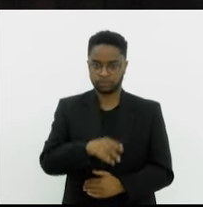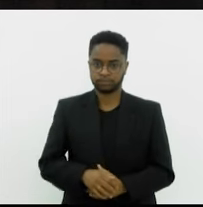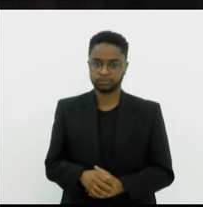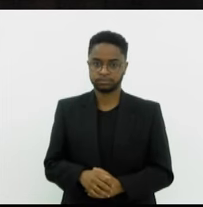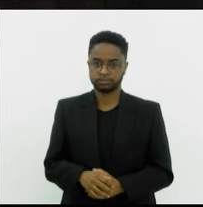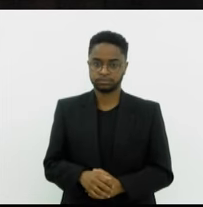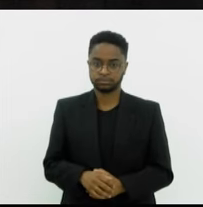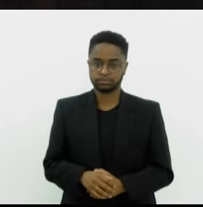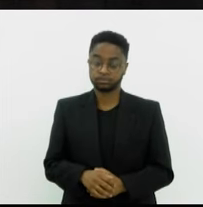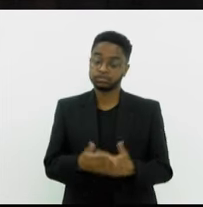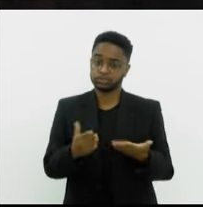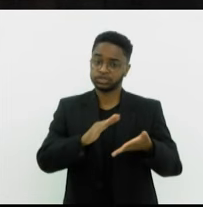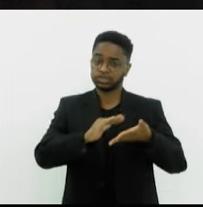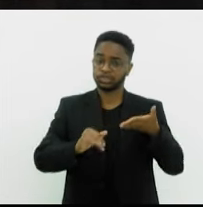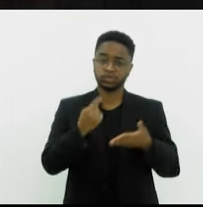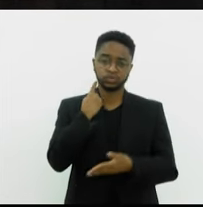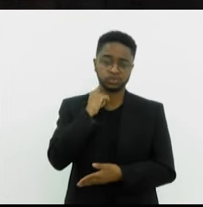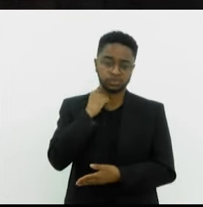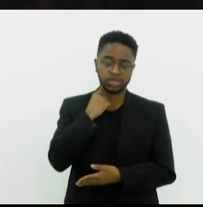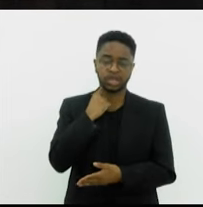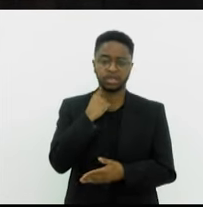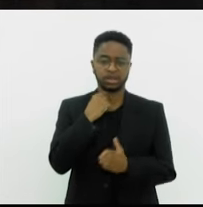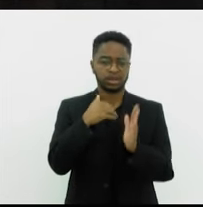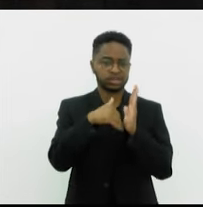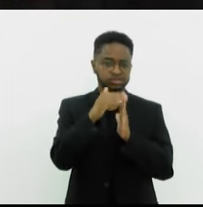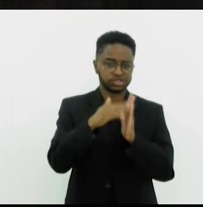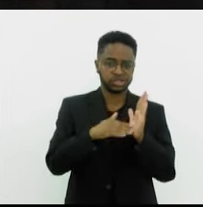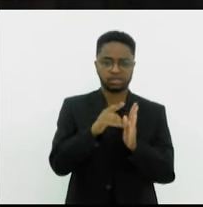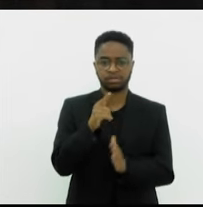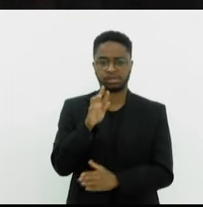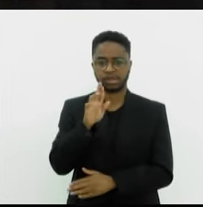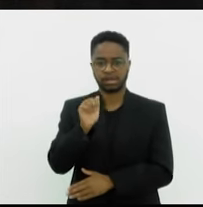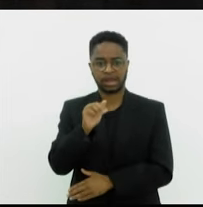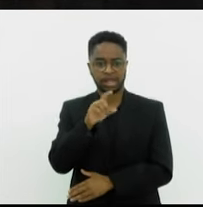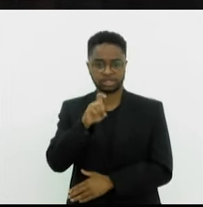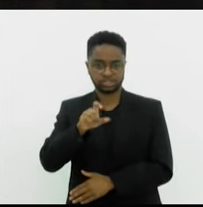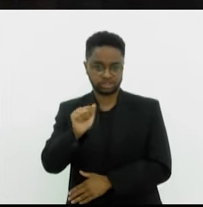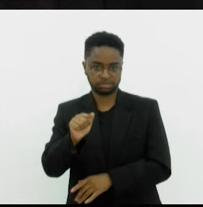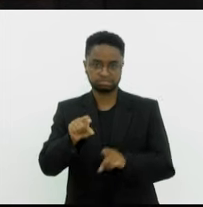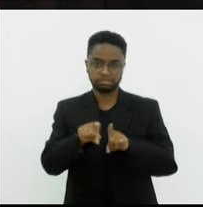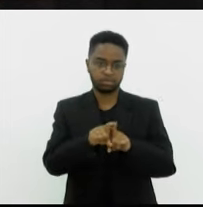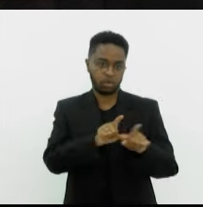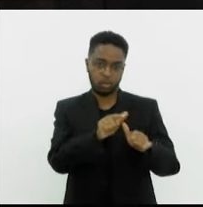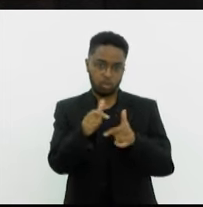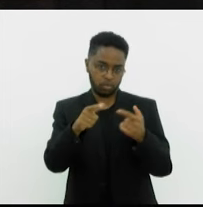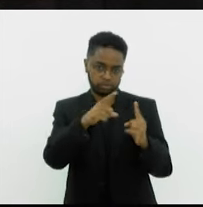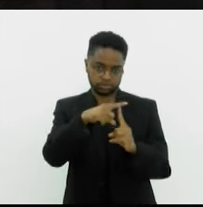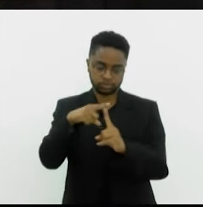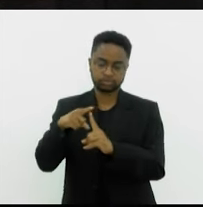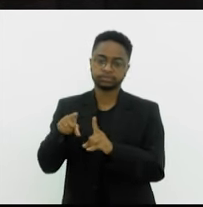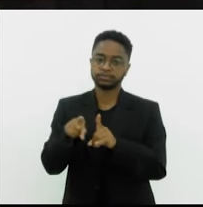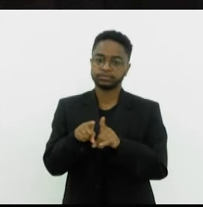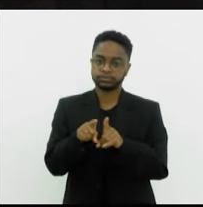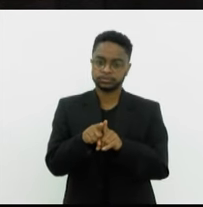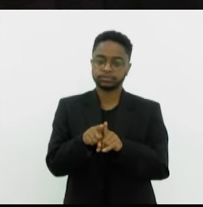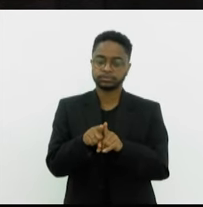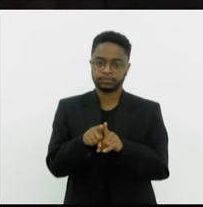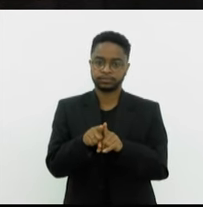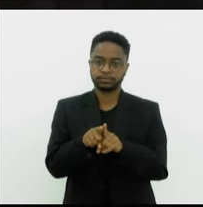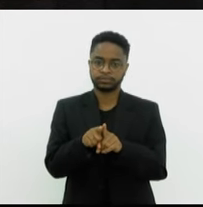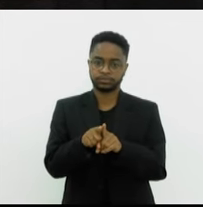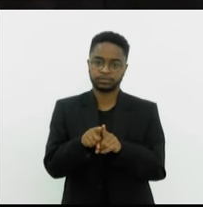para remover sujeiras, tintas, graxas, etc. E também para outros tipos